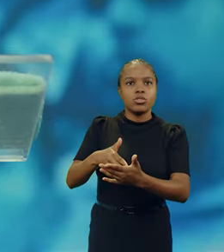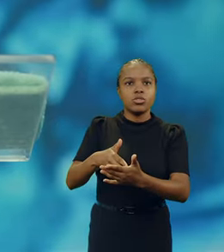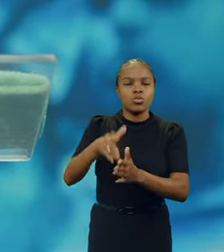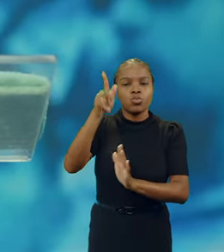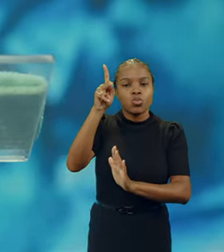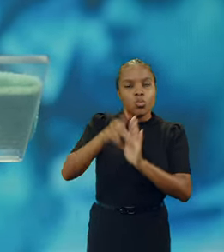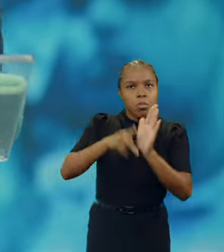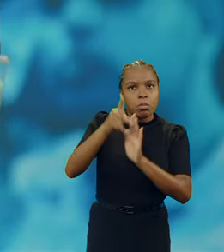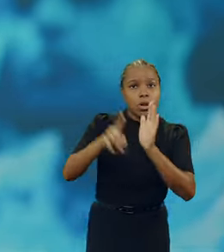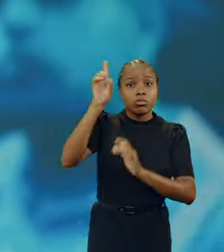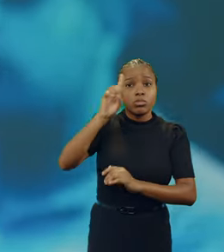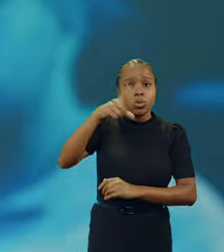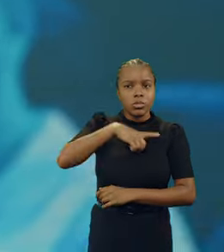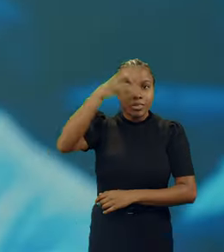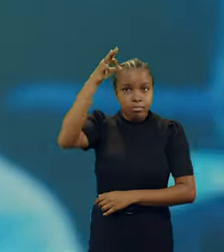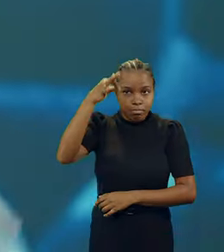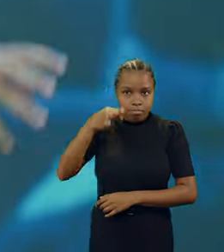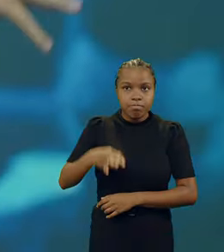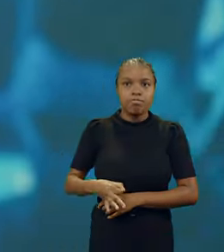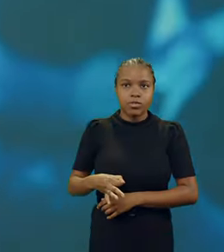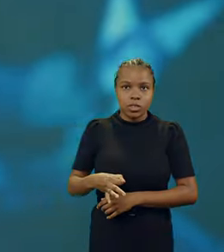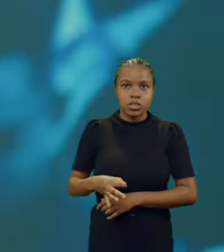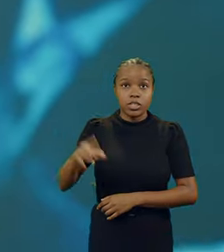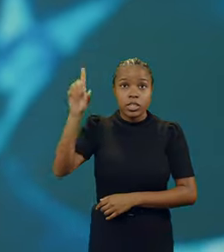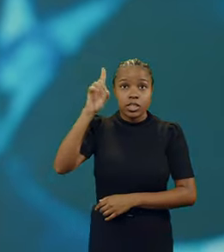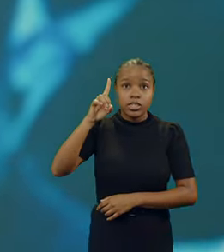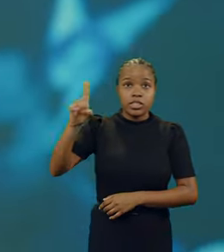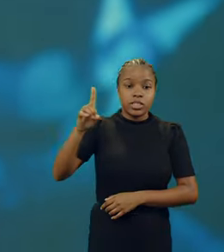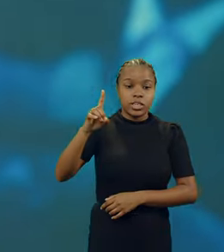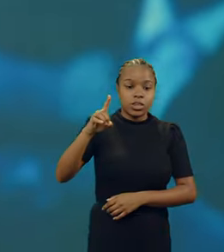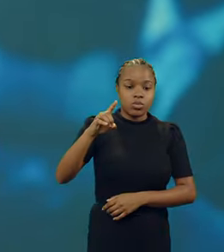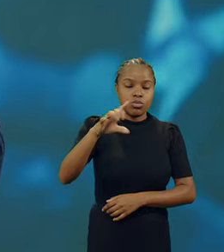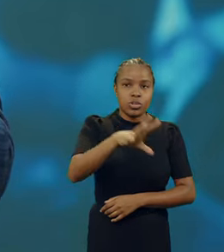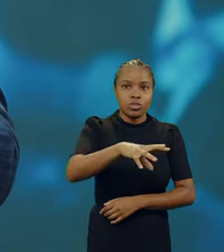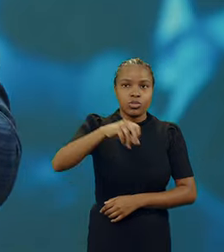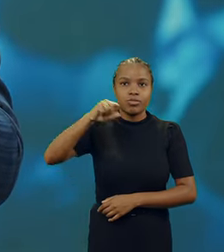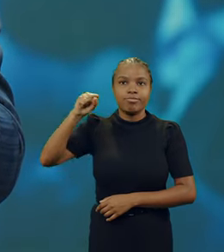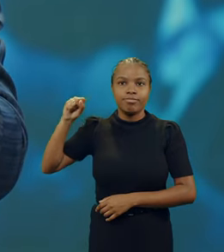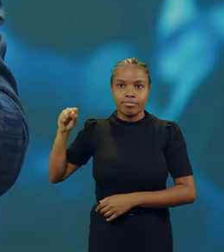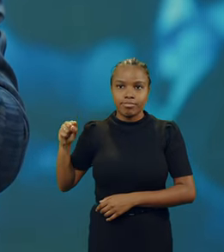Deus, pode ter certeza, uma hora Deus vai te tirar do caminho.